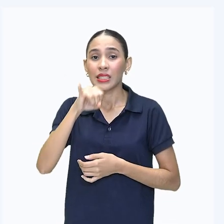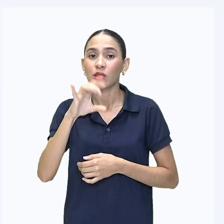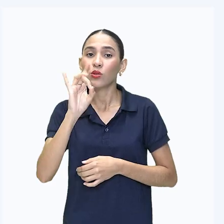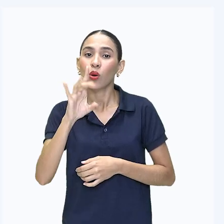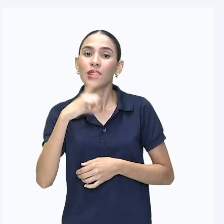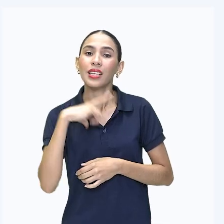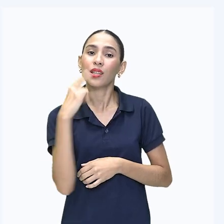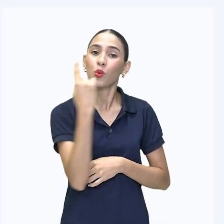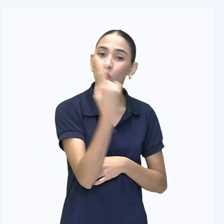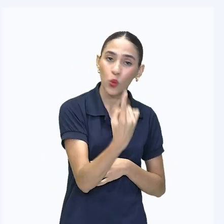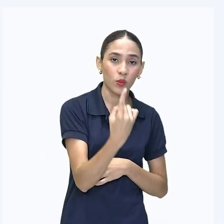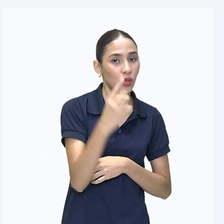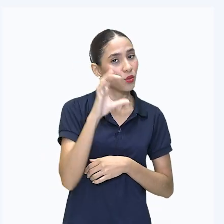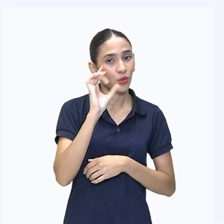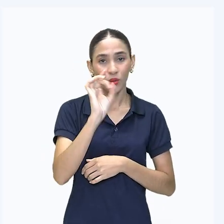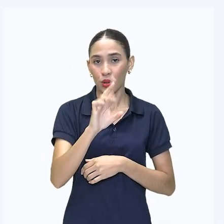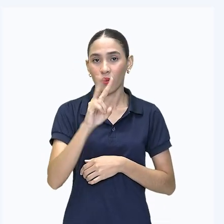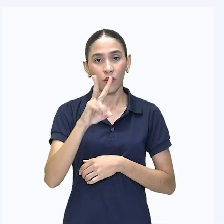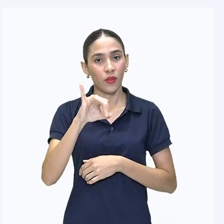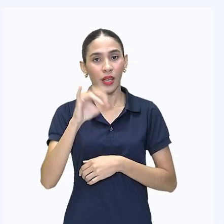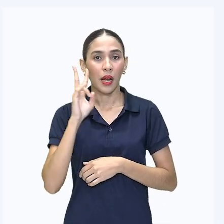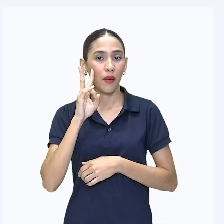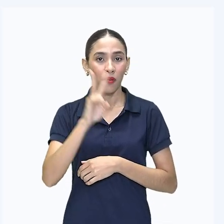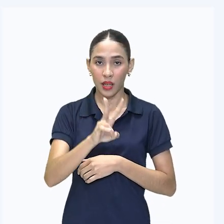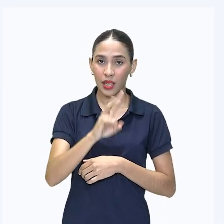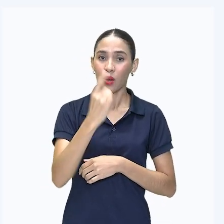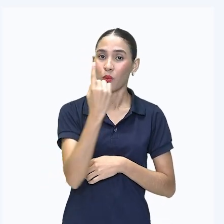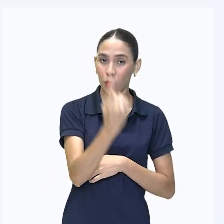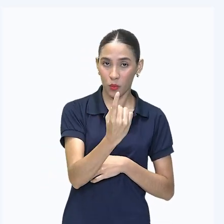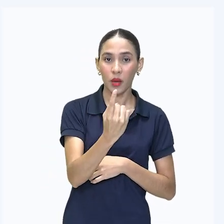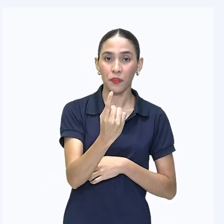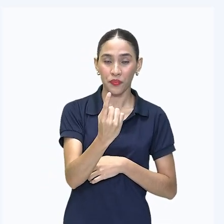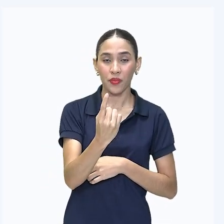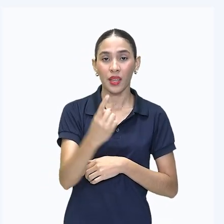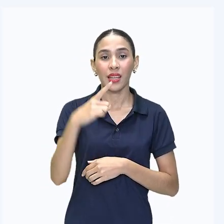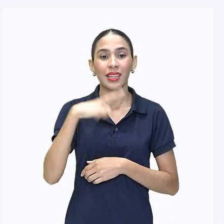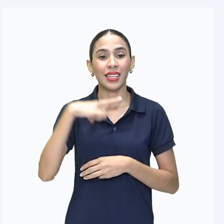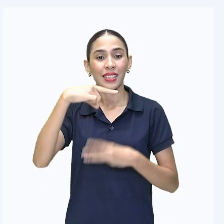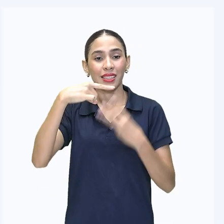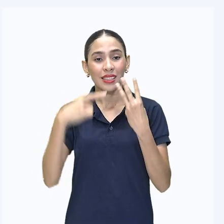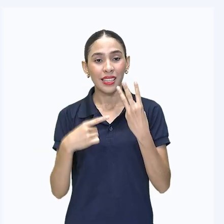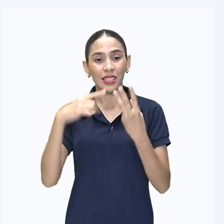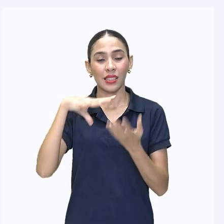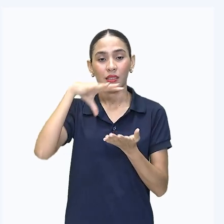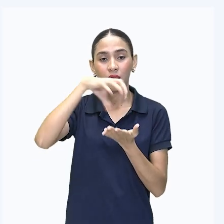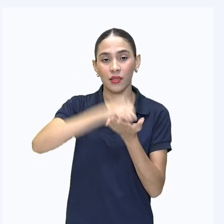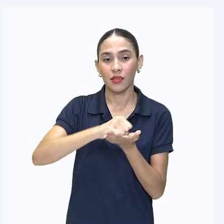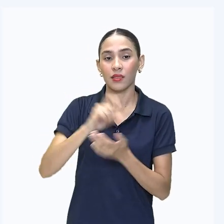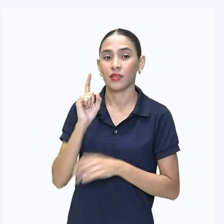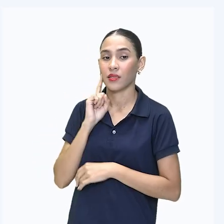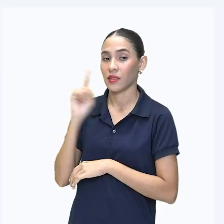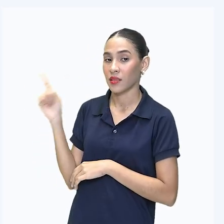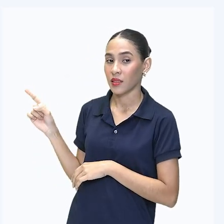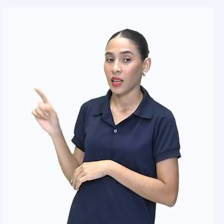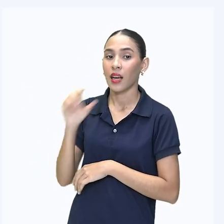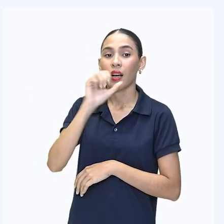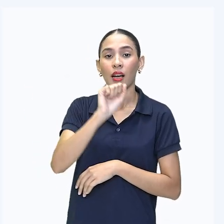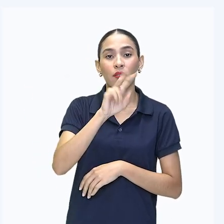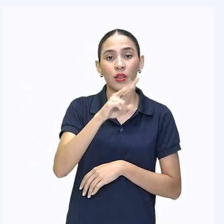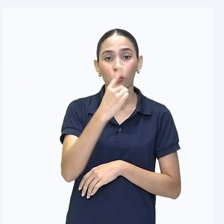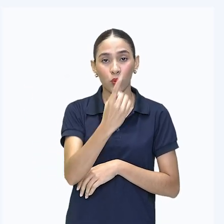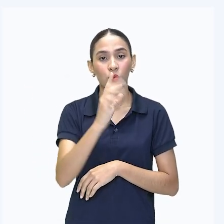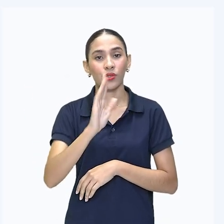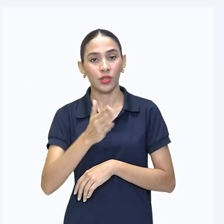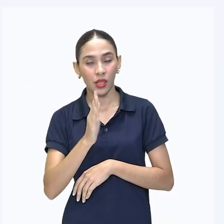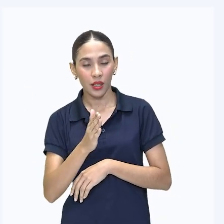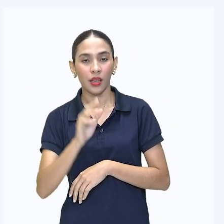cadastrei só uma, vai ter só uma aí na tela, né? Nesse exemplo aqui, a gente tem 3 cadastradas. A AV1 já